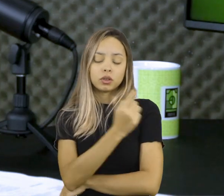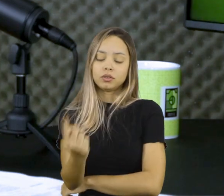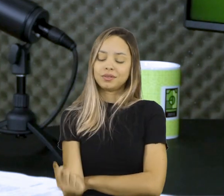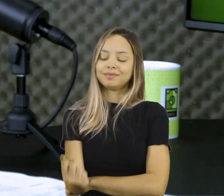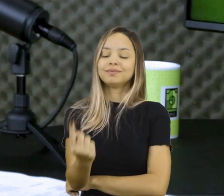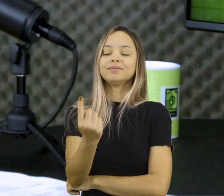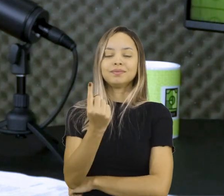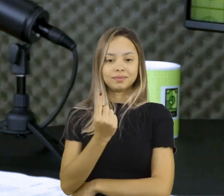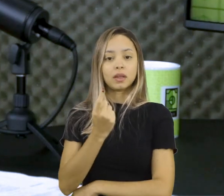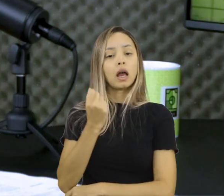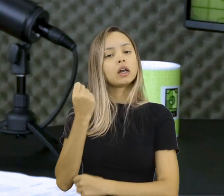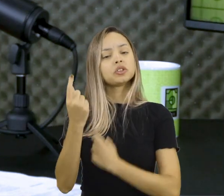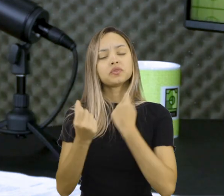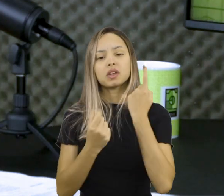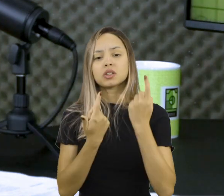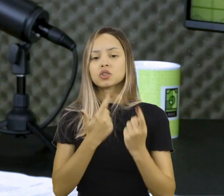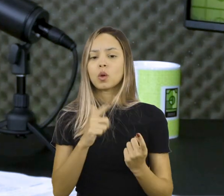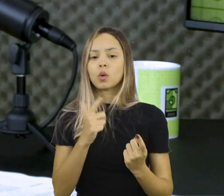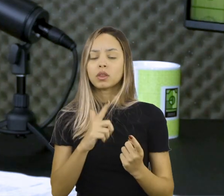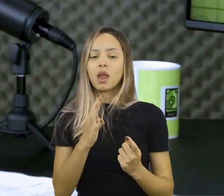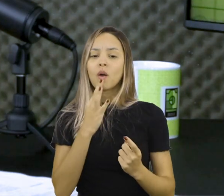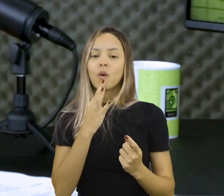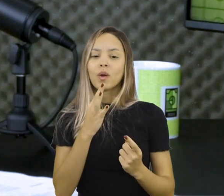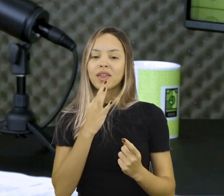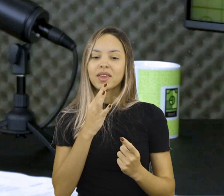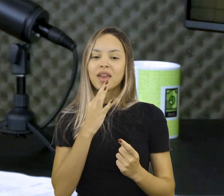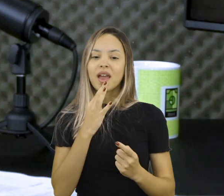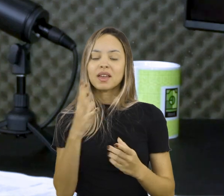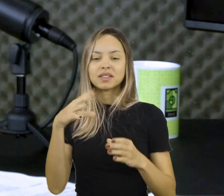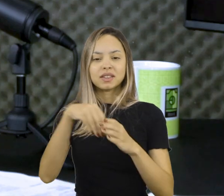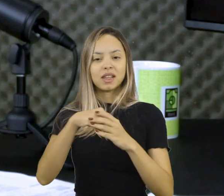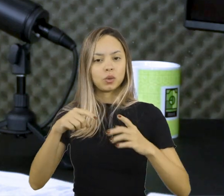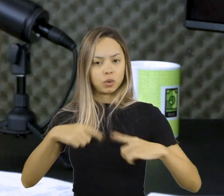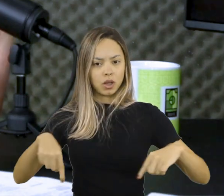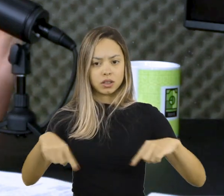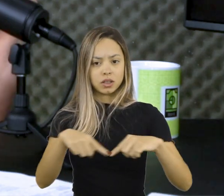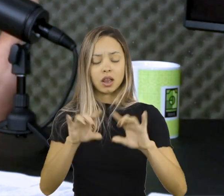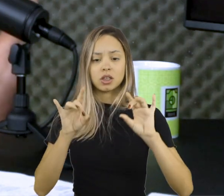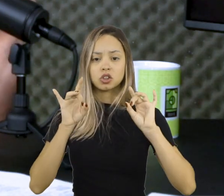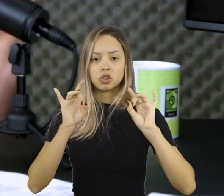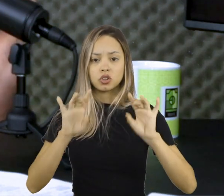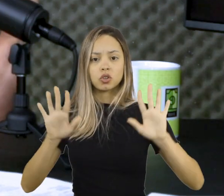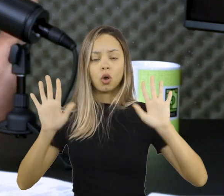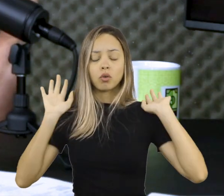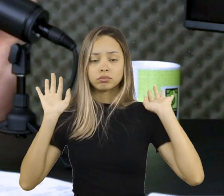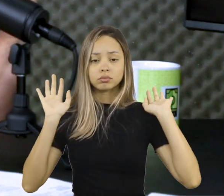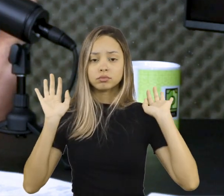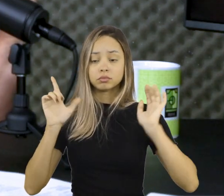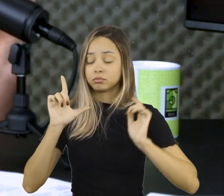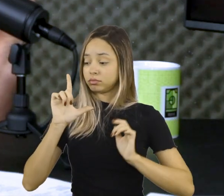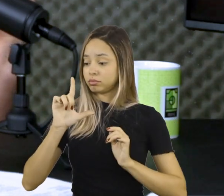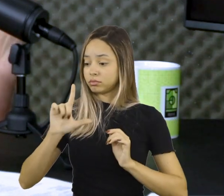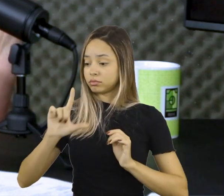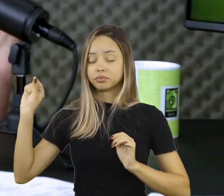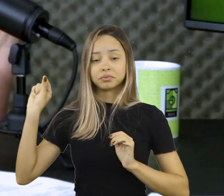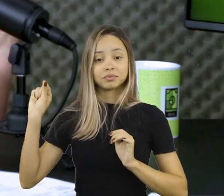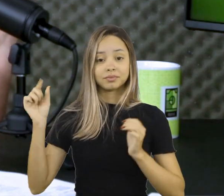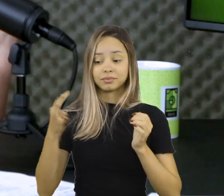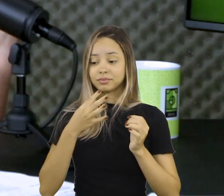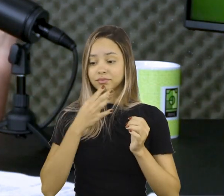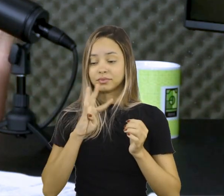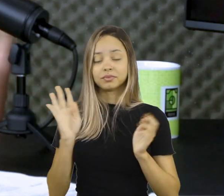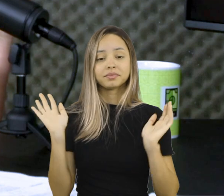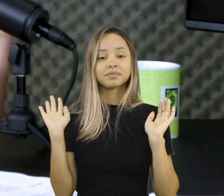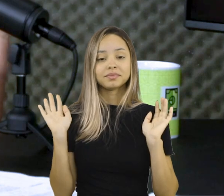muitas vezes ele não tem ele só conhece o estudante quando tá lá na sala dele lá na sala pense